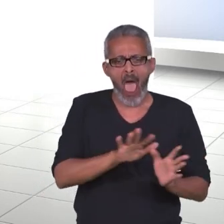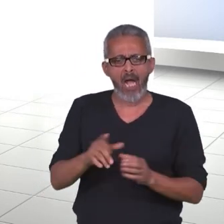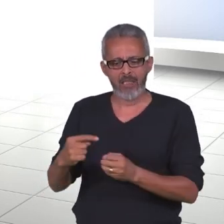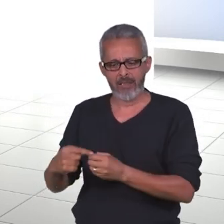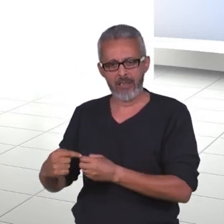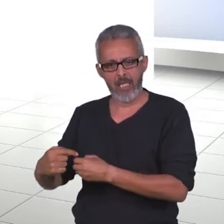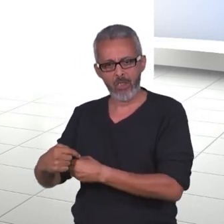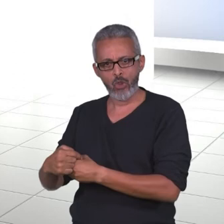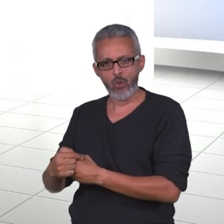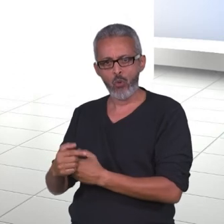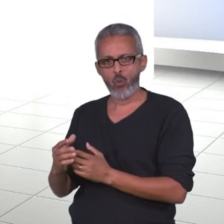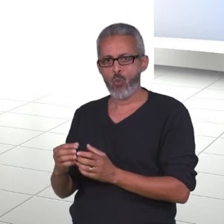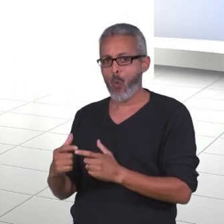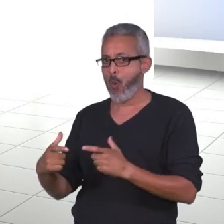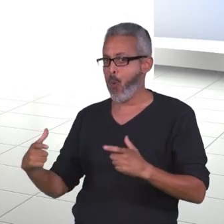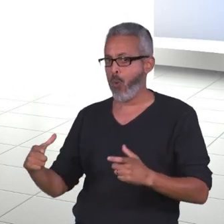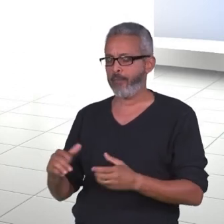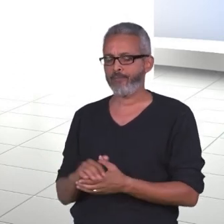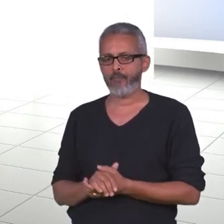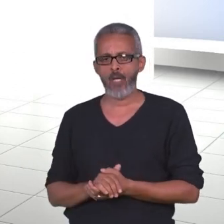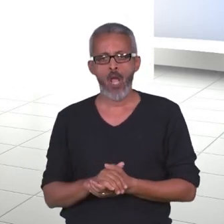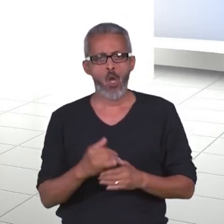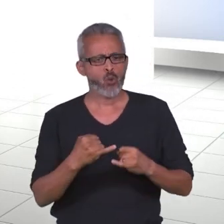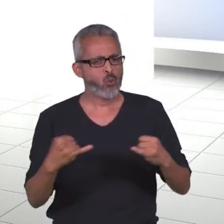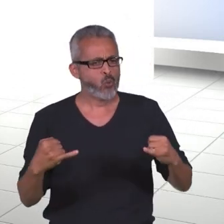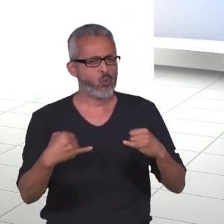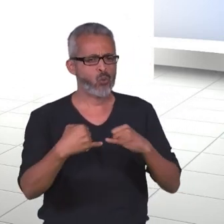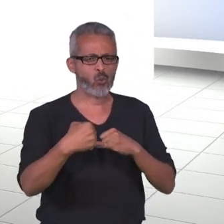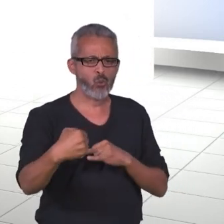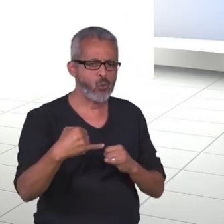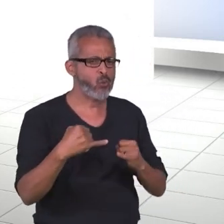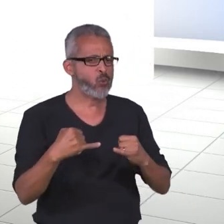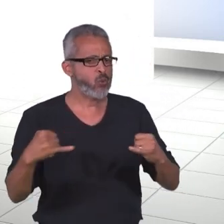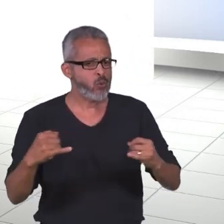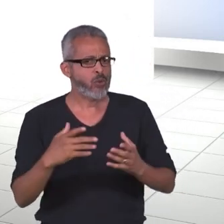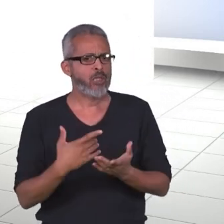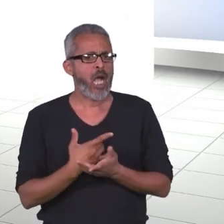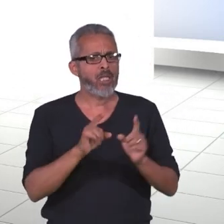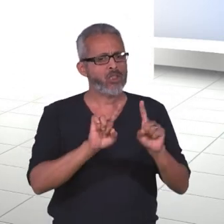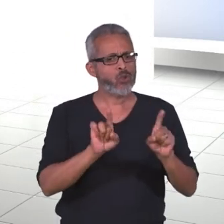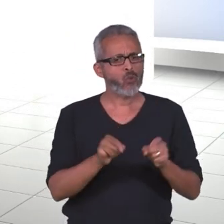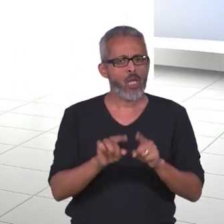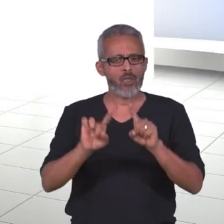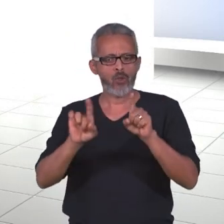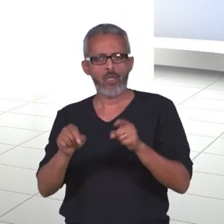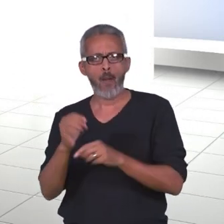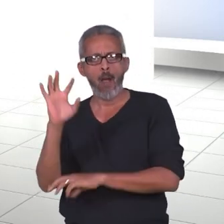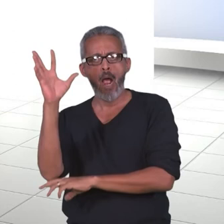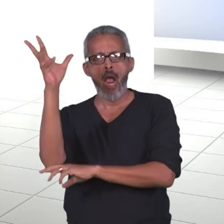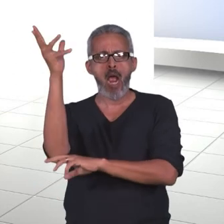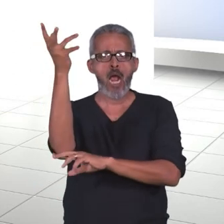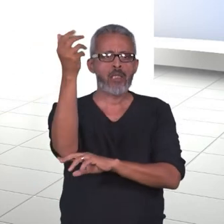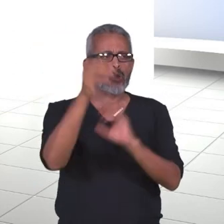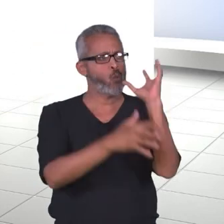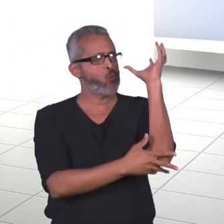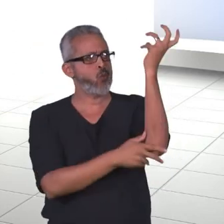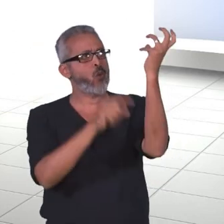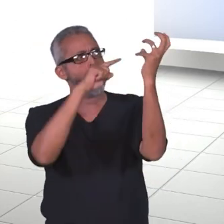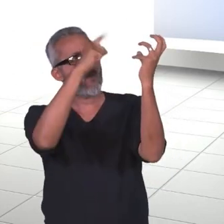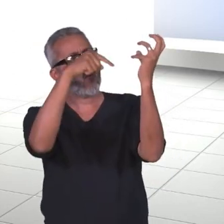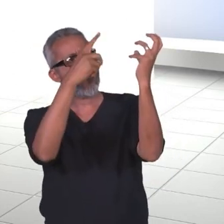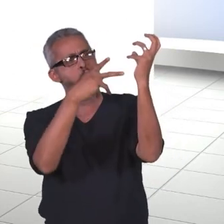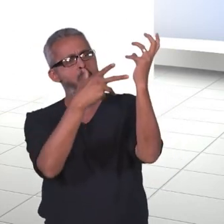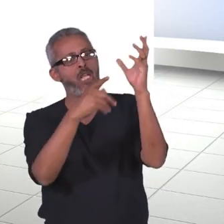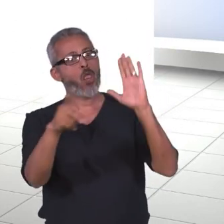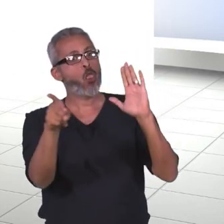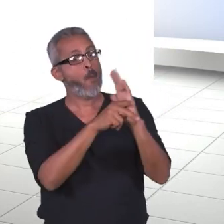ocupação popular das grandes cidades. Os traços em linhas mais retas, a circularidade da copa